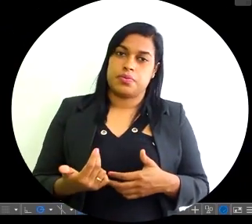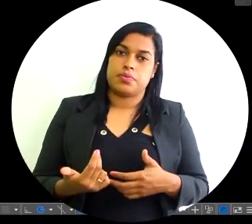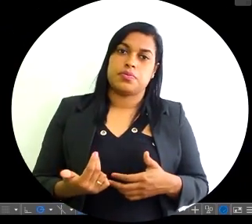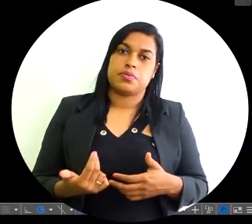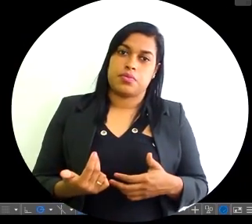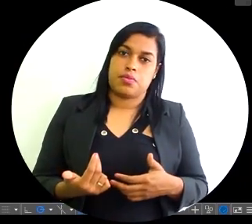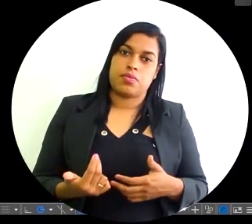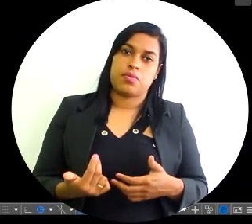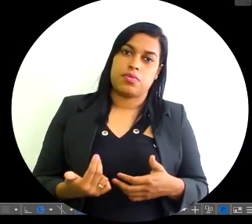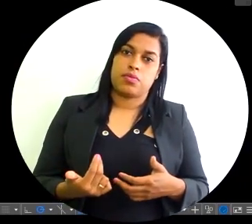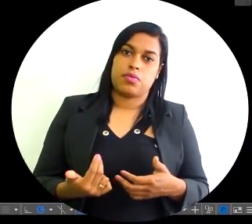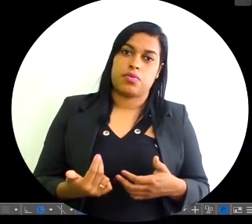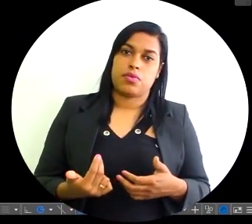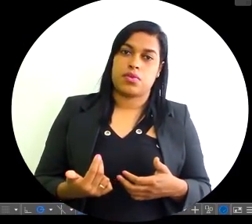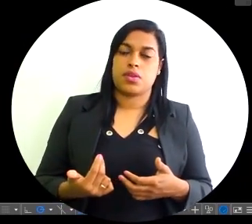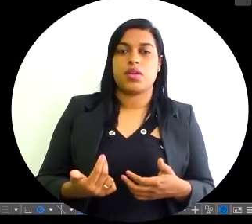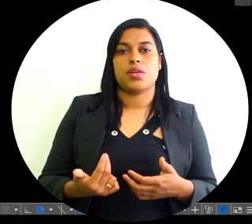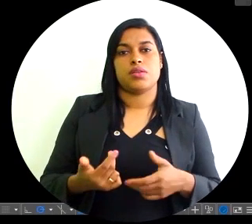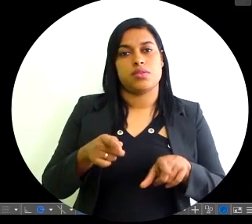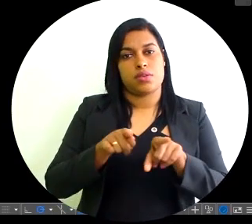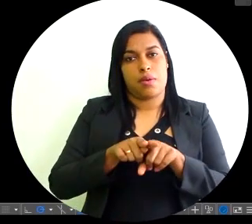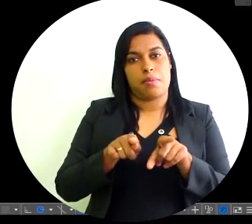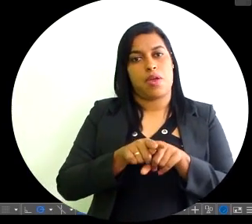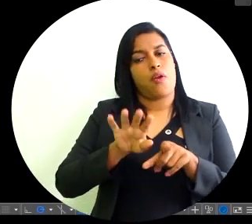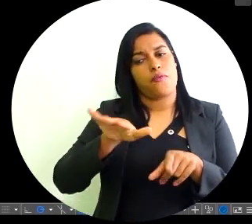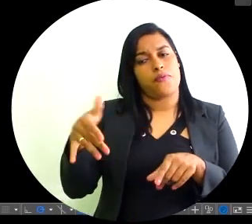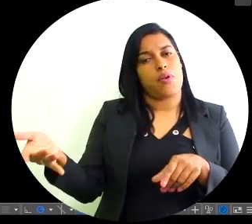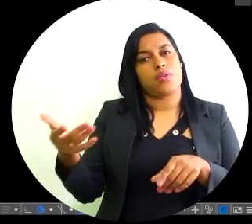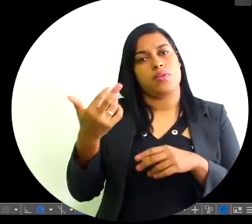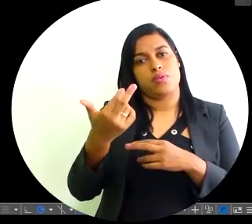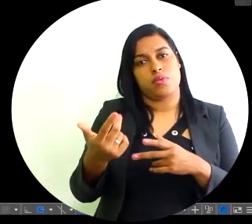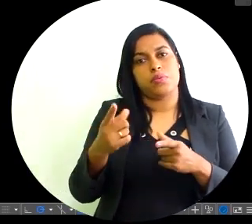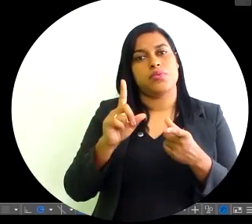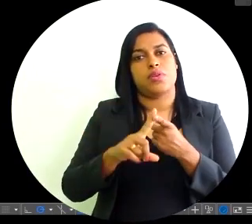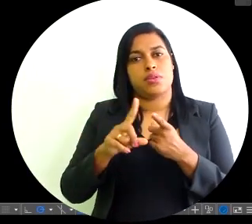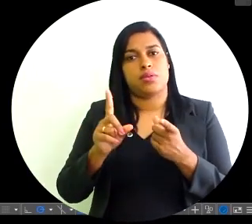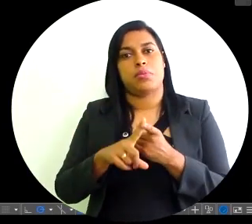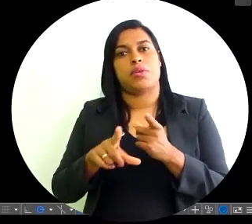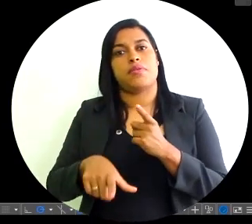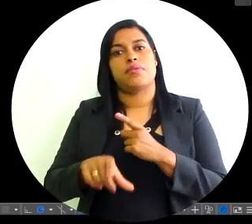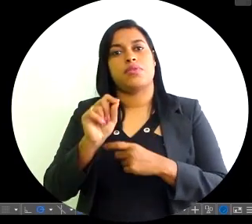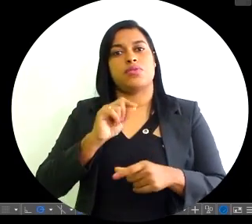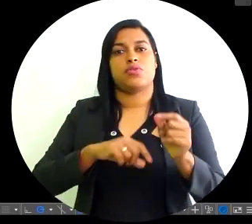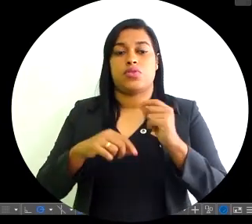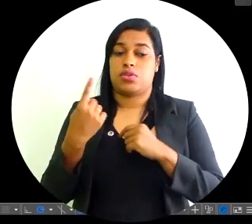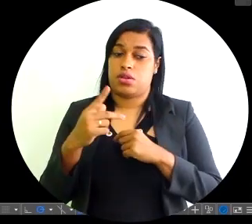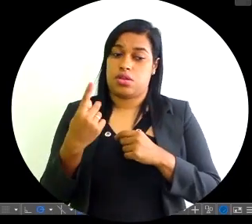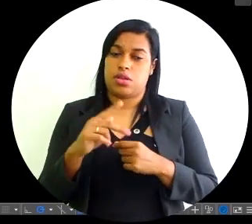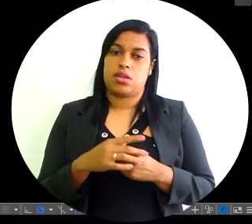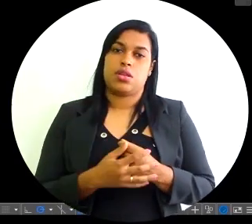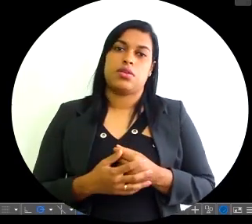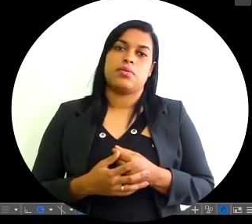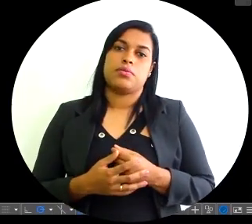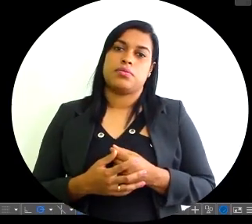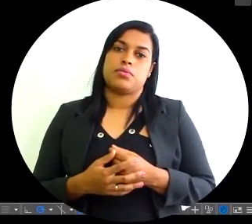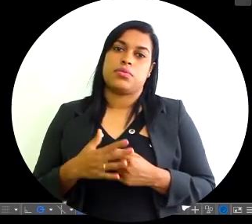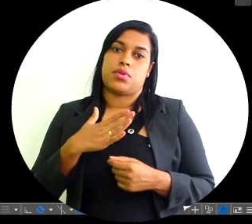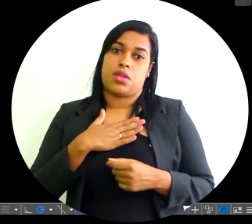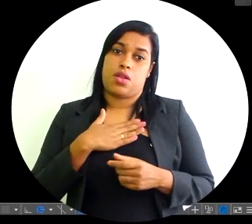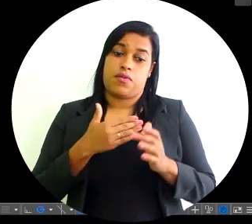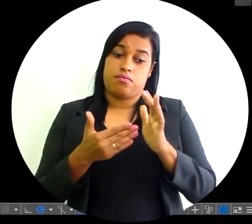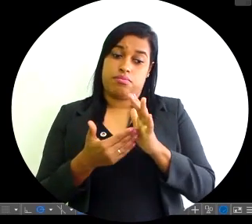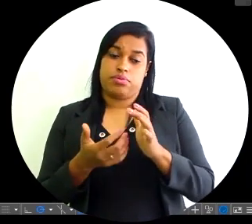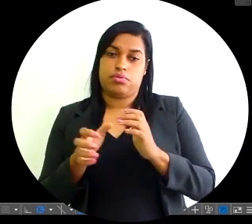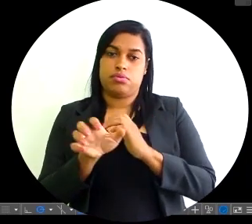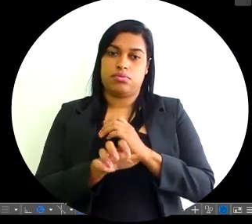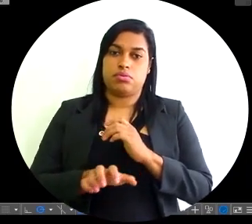objeto, né? Ele pode ser um dos vértices do objeto ou ele pode ser fora do objeto também. Nesse caso a gente vai escolher aqui. E